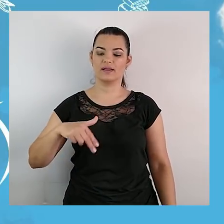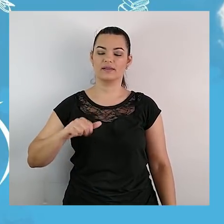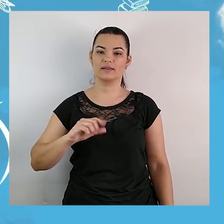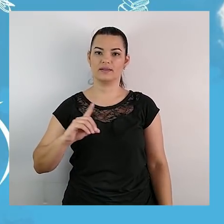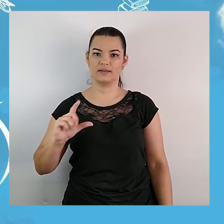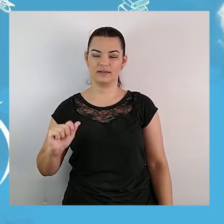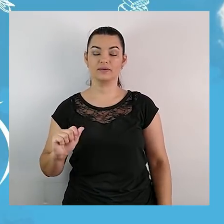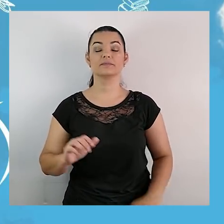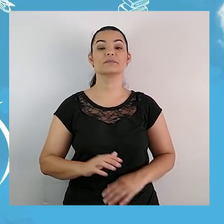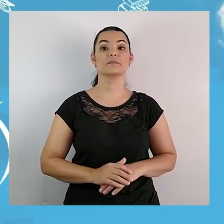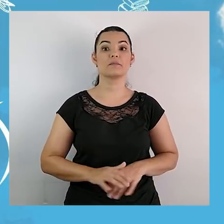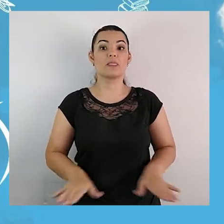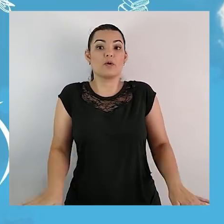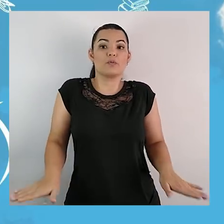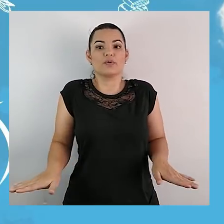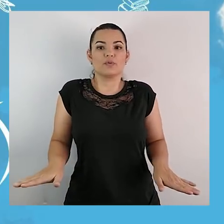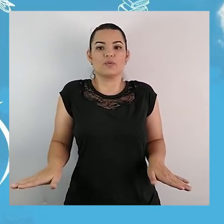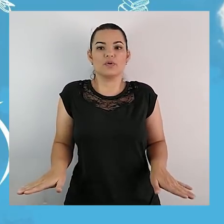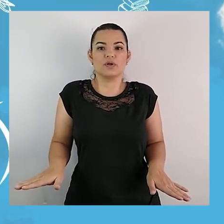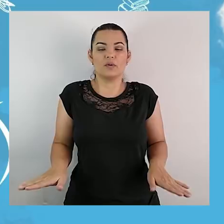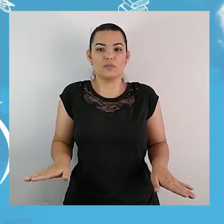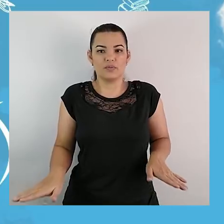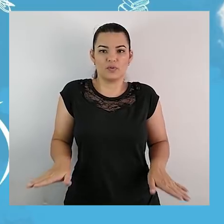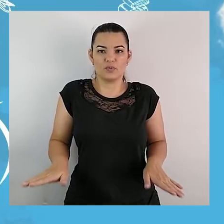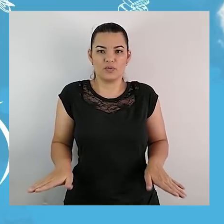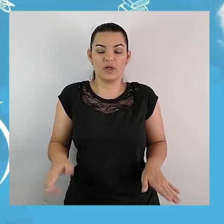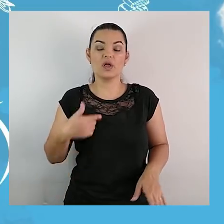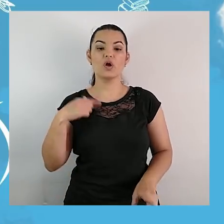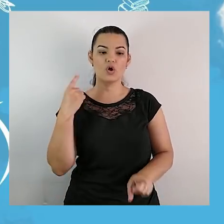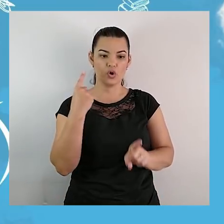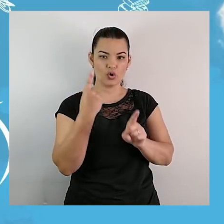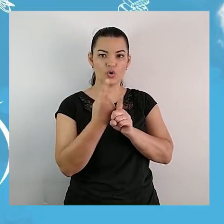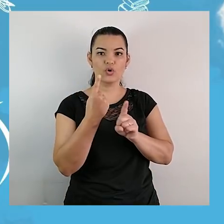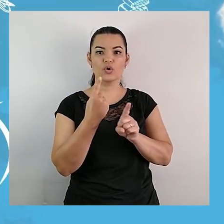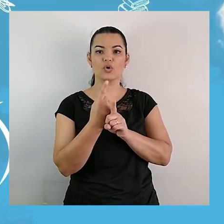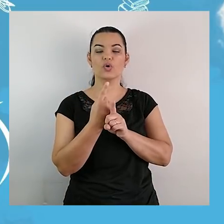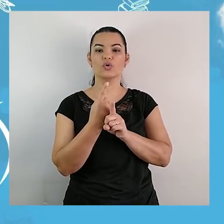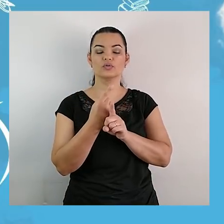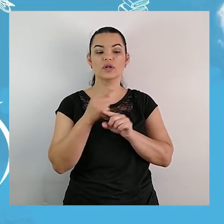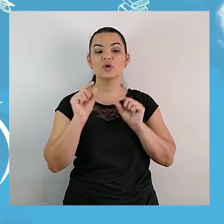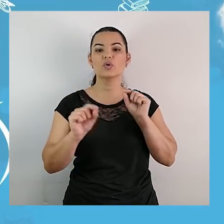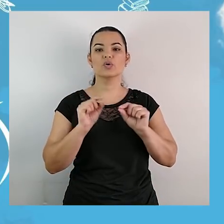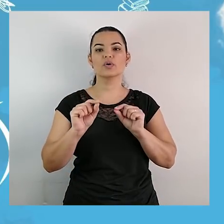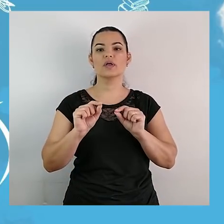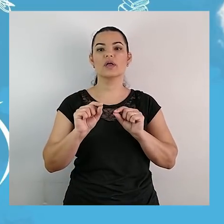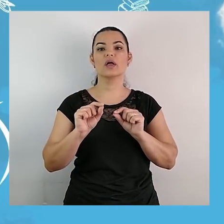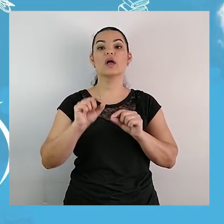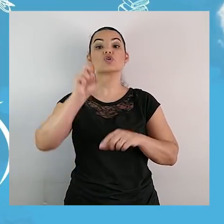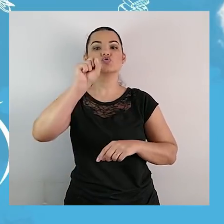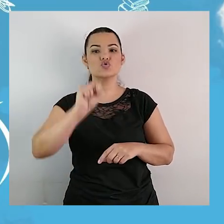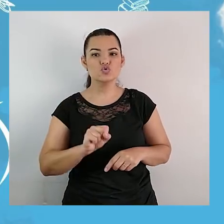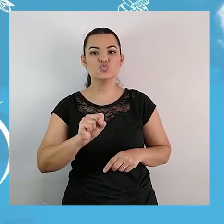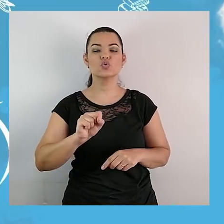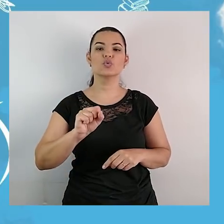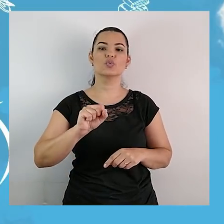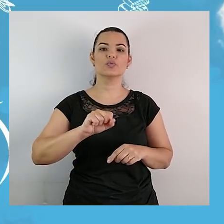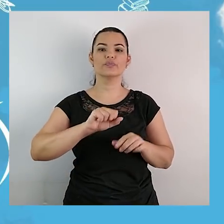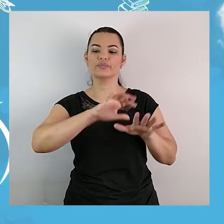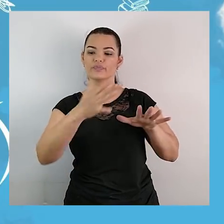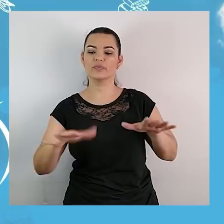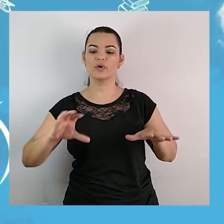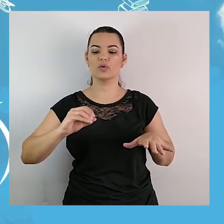O pinguim, eu registrei aqui que ele é encontrado nas águas do sul do Atlântico, do Oceano